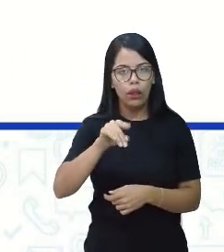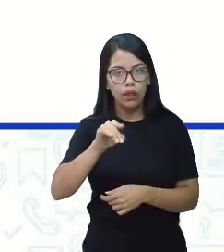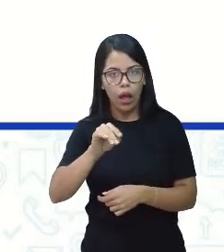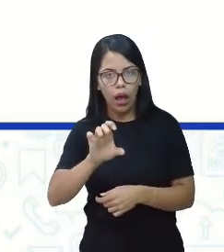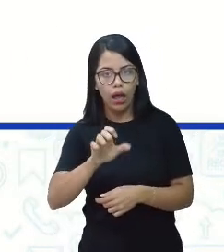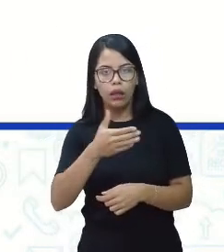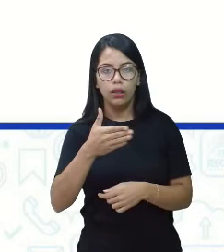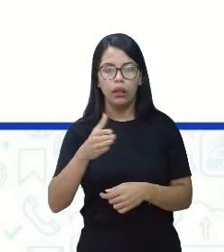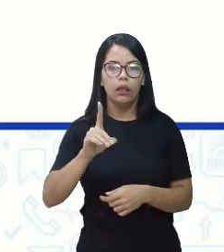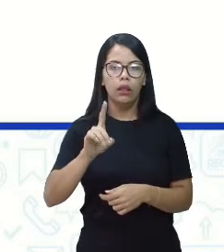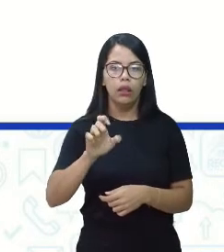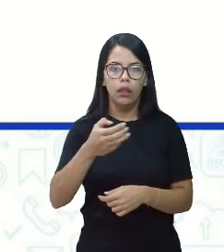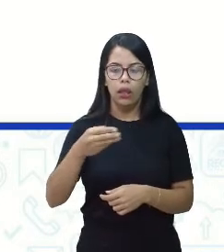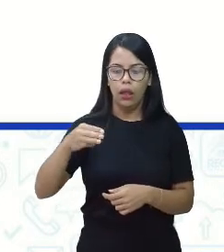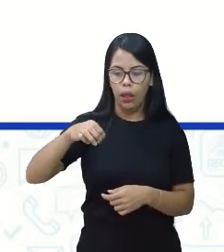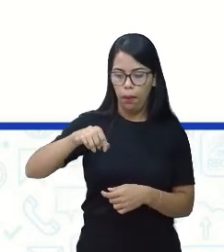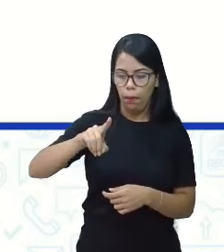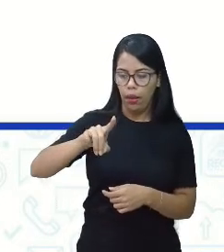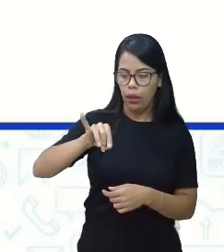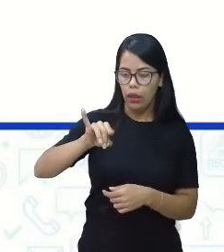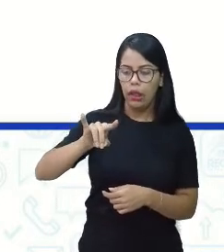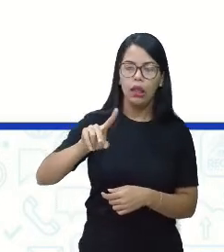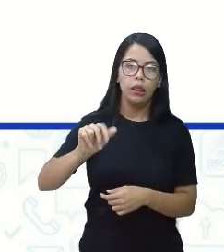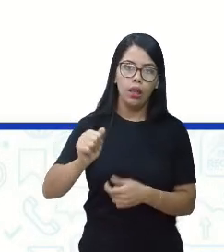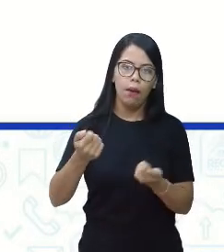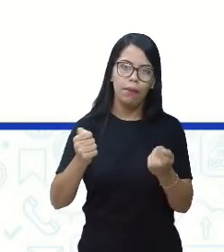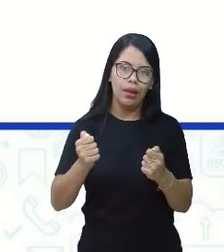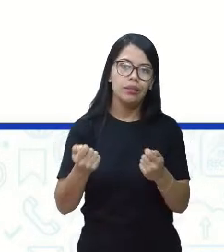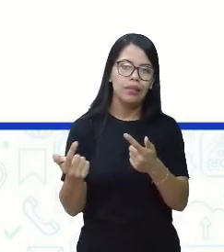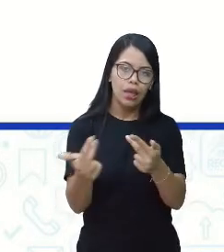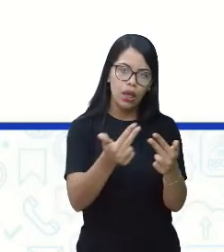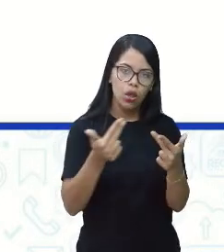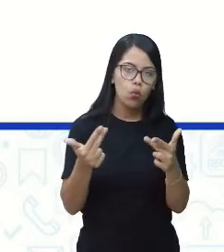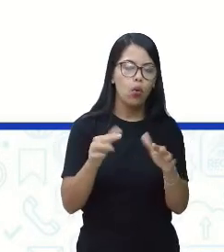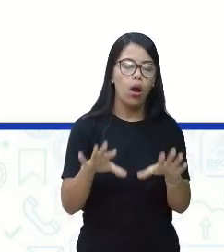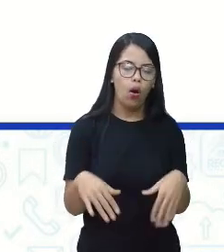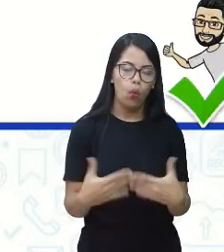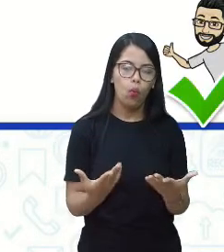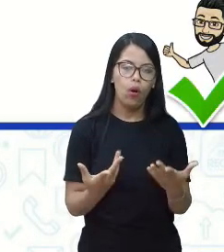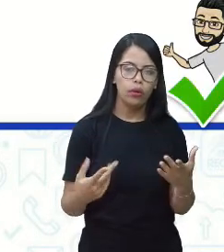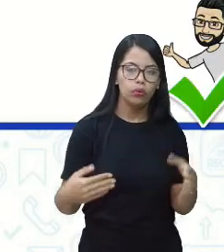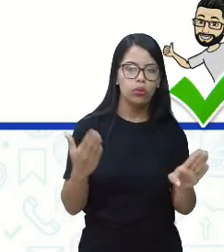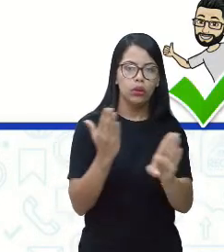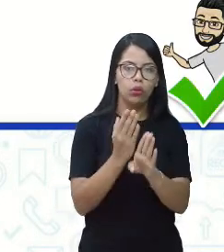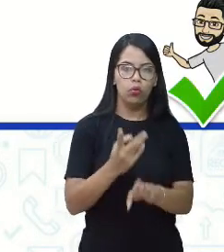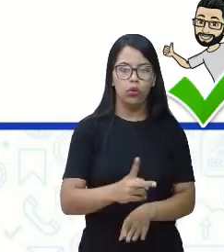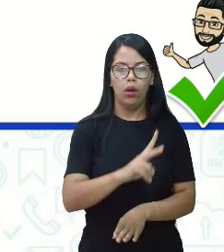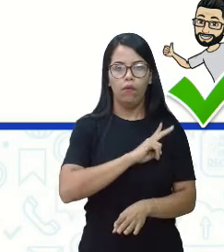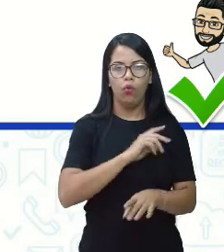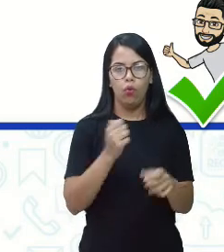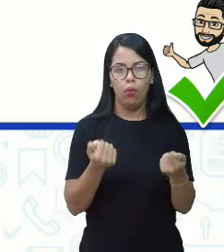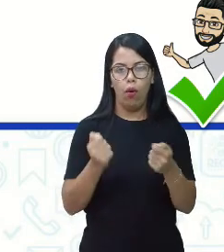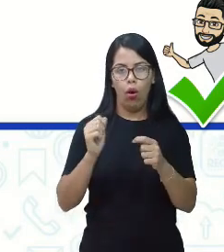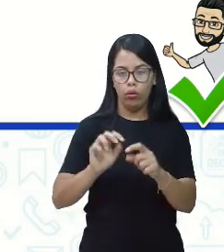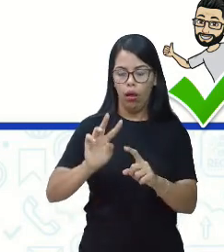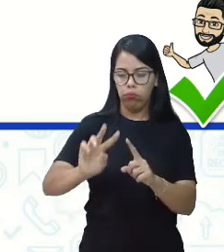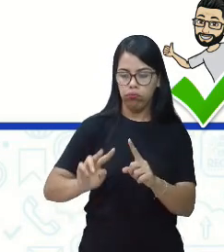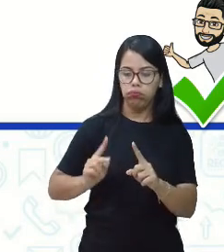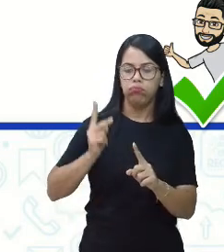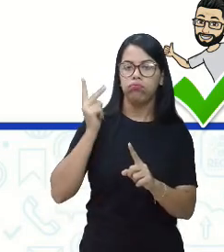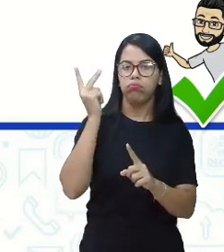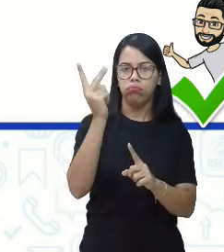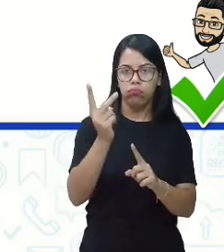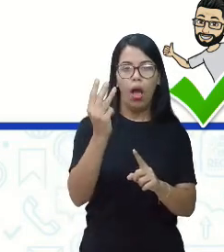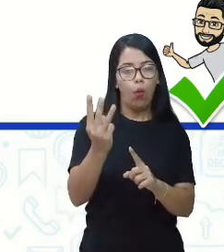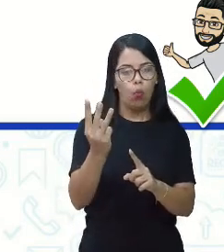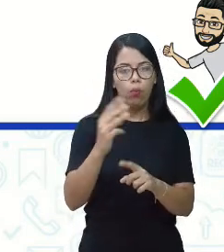que estar na mesma unidade, certo? E quando você encontrar o volume, coloca a unidade elevado ao cubo, certo? Então